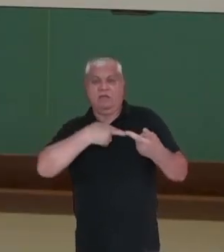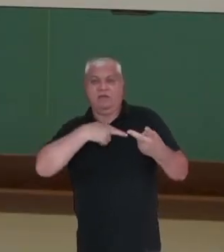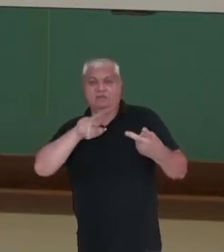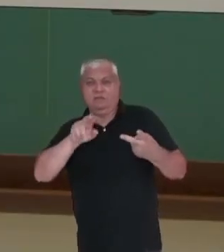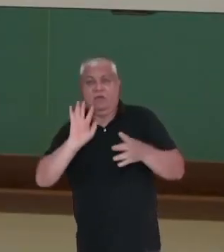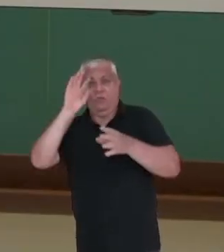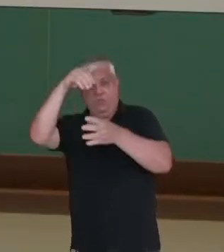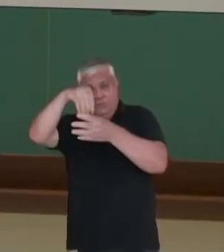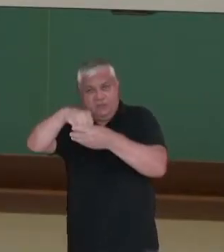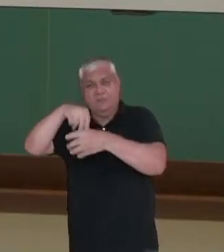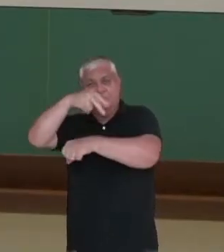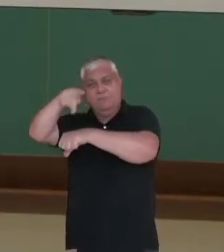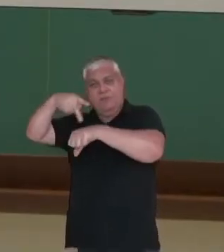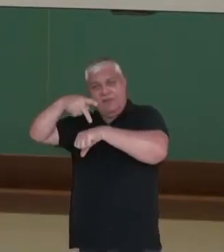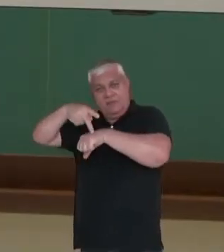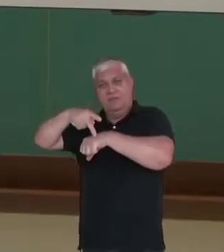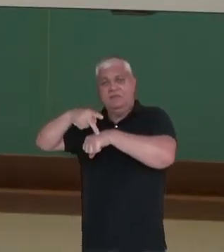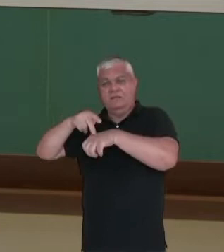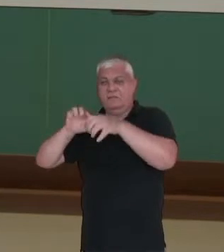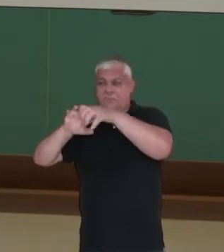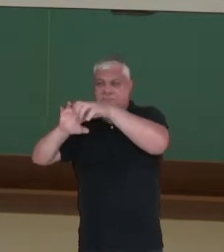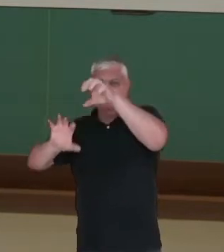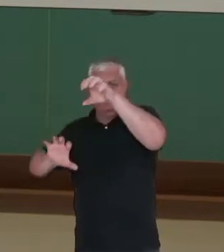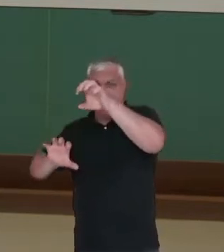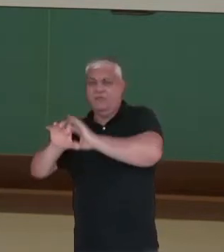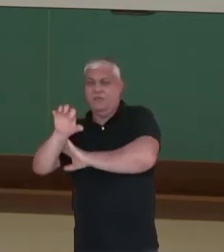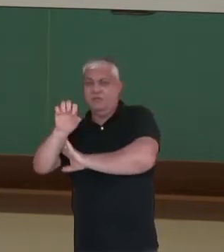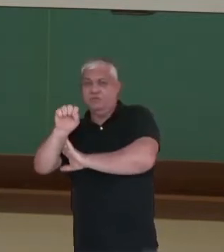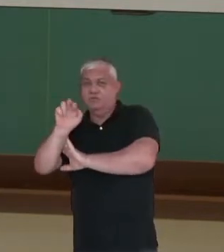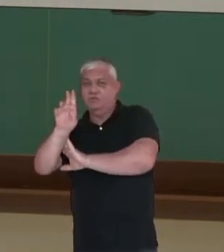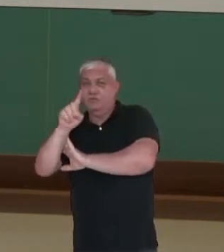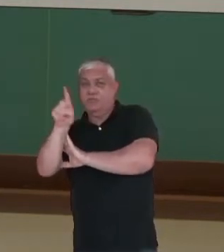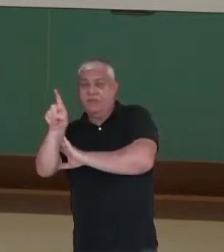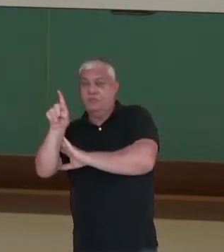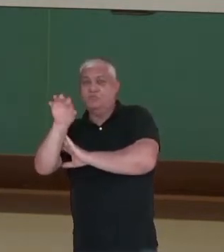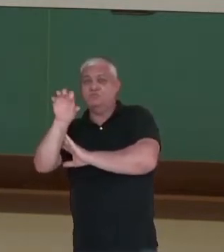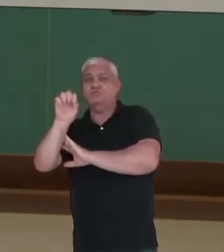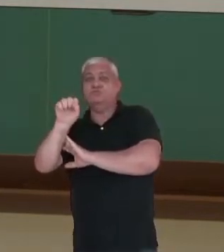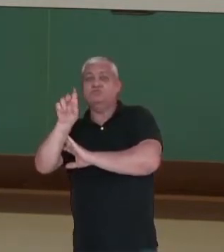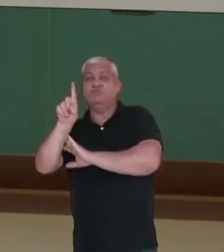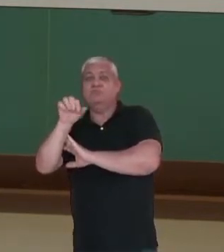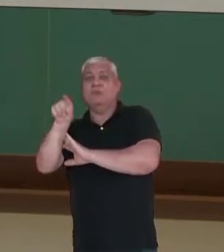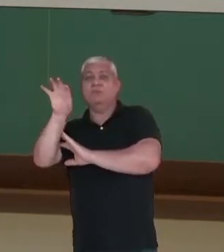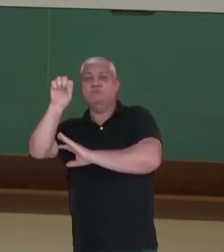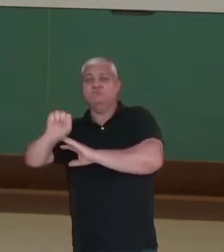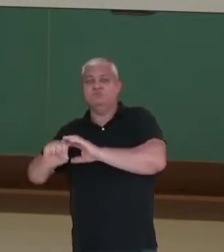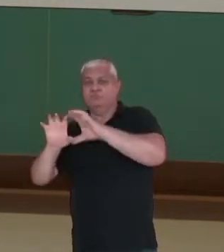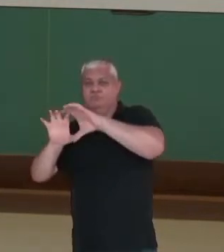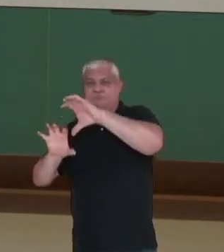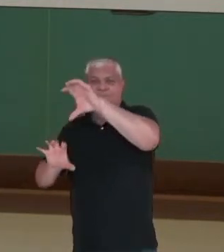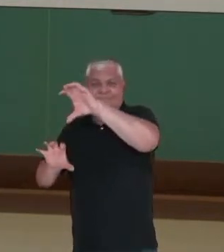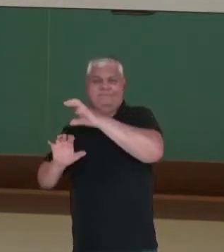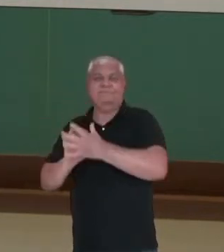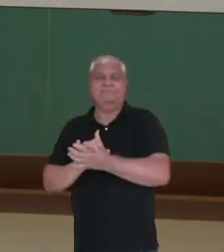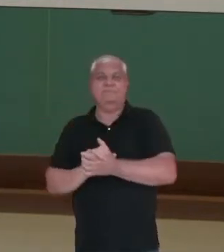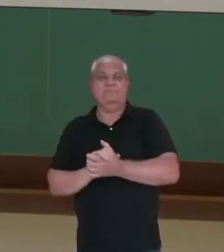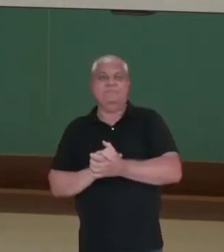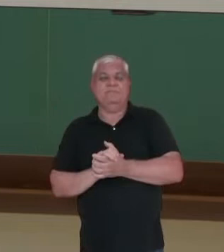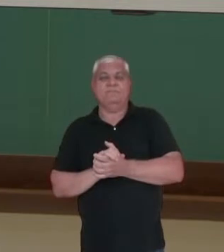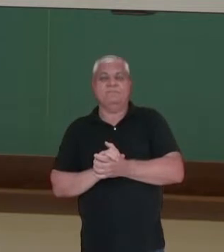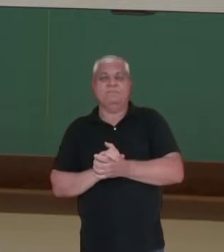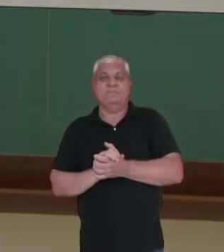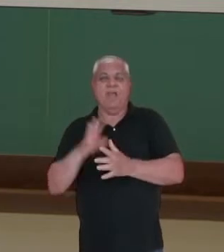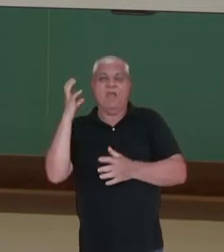do país, né? Então virou Sudão e Sudão do Sul atualmente aí. Então temos aí também outro exemplo aqui, ó, Angola, né,